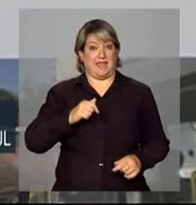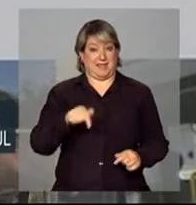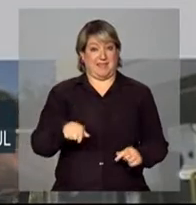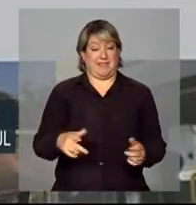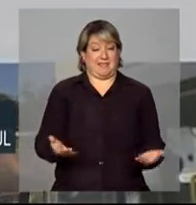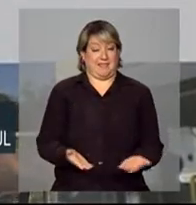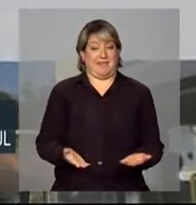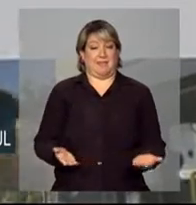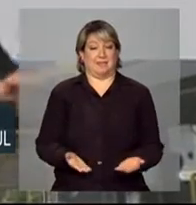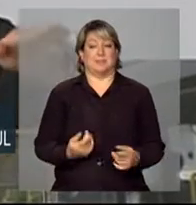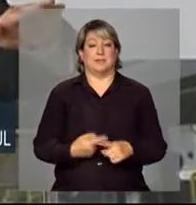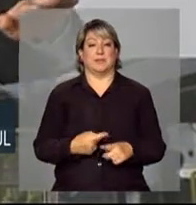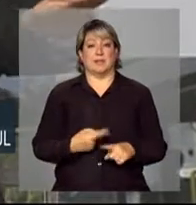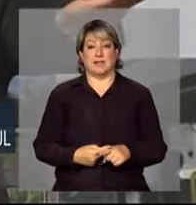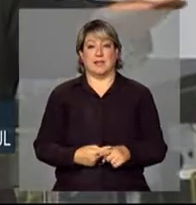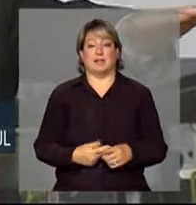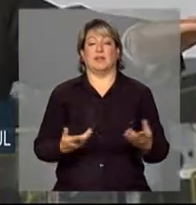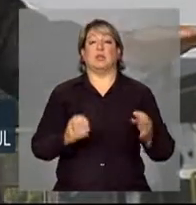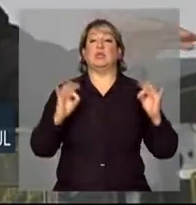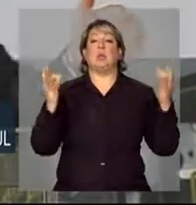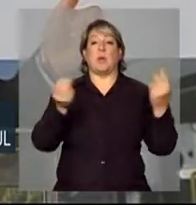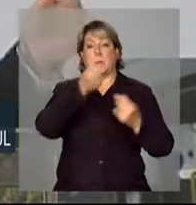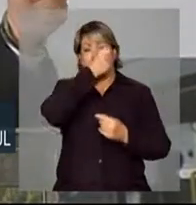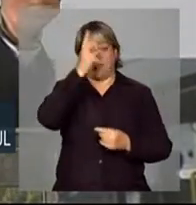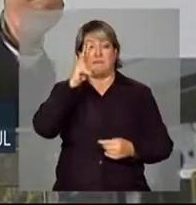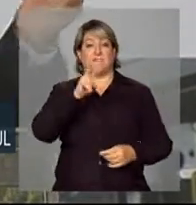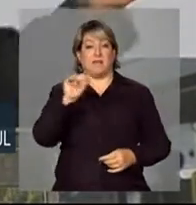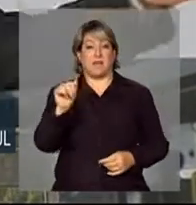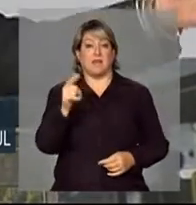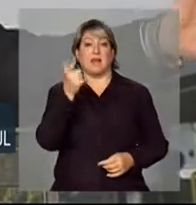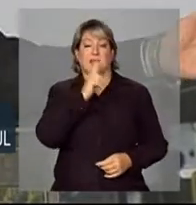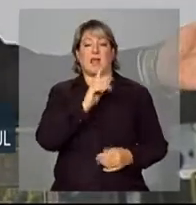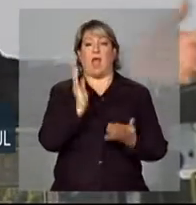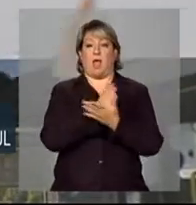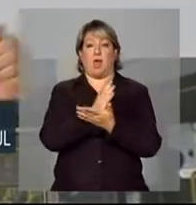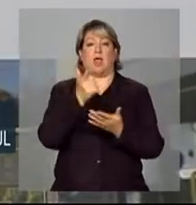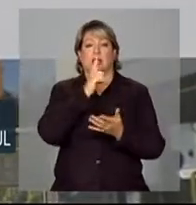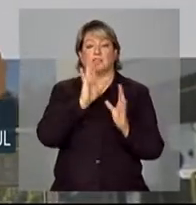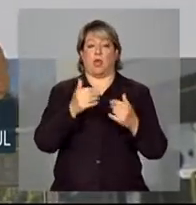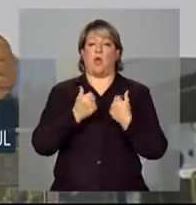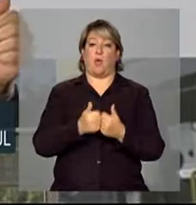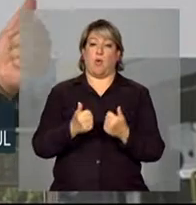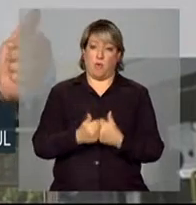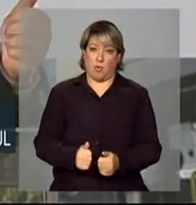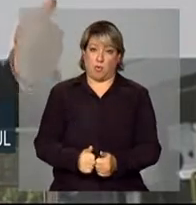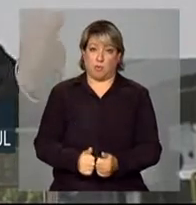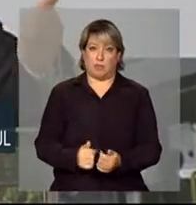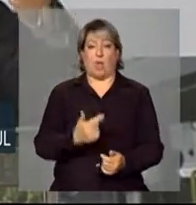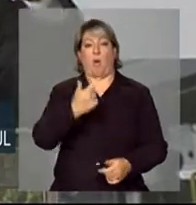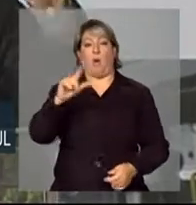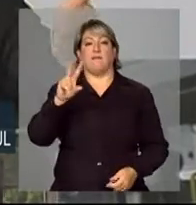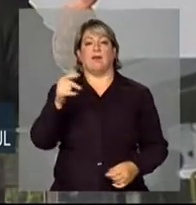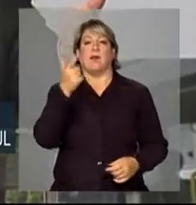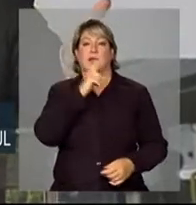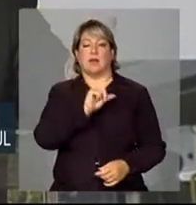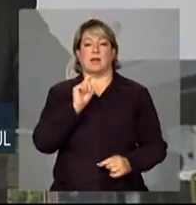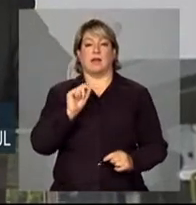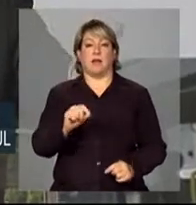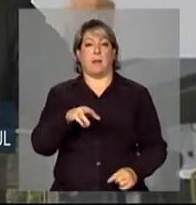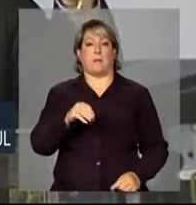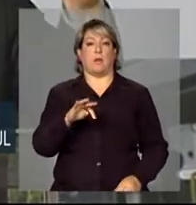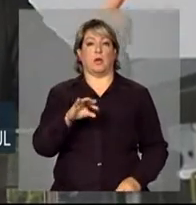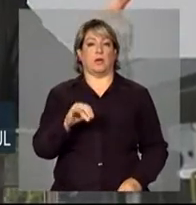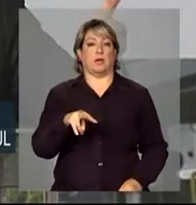Fortunati? Porque todos os prefeitos ali vão ganhar uma moto. Uns já ganharam um ônibus. Os outros vão ganhar uma moto